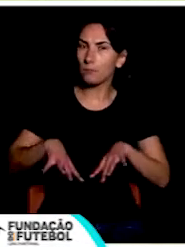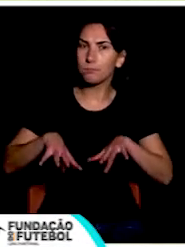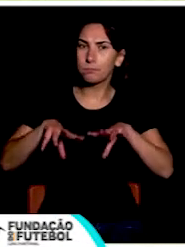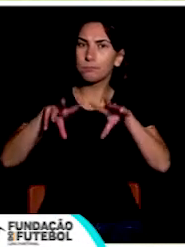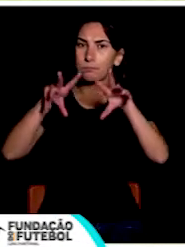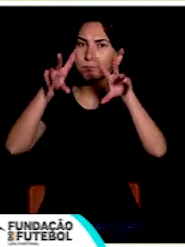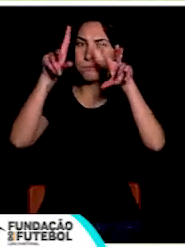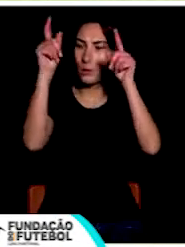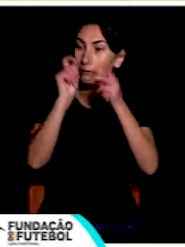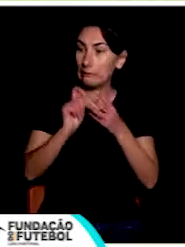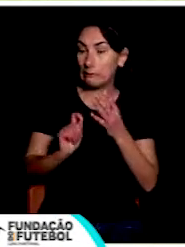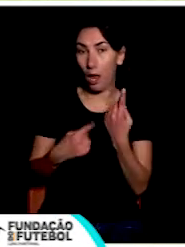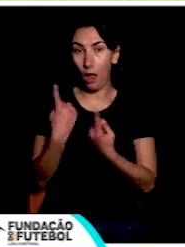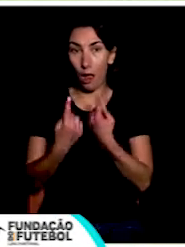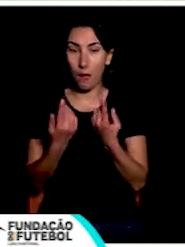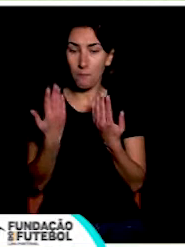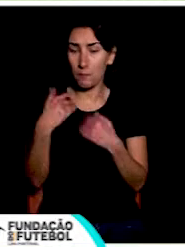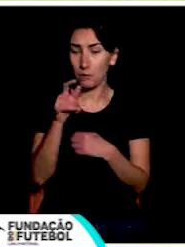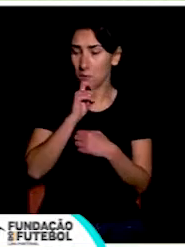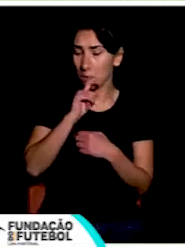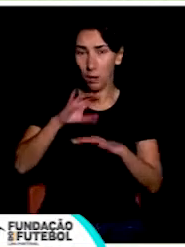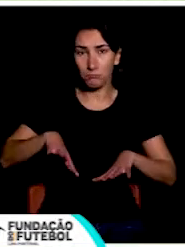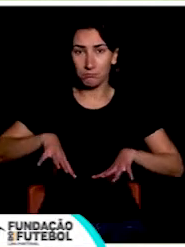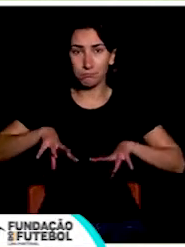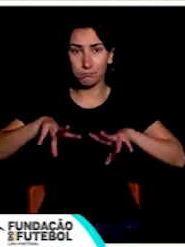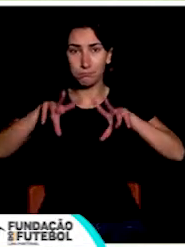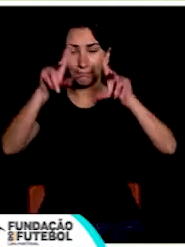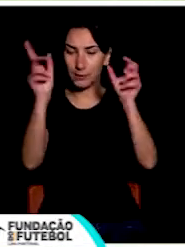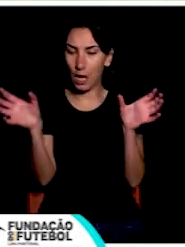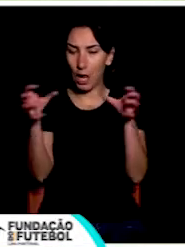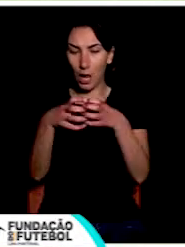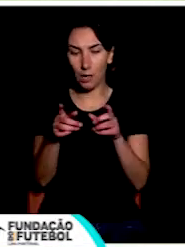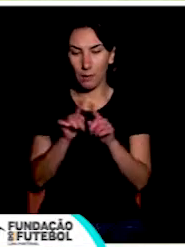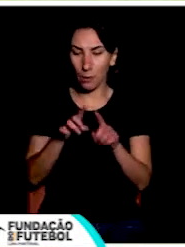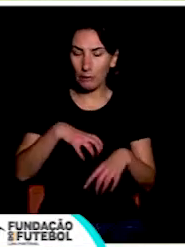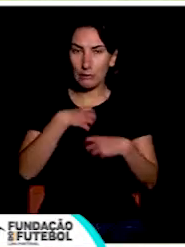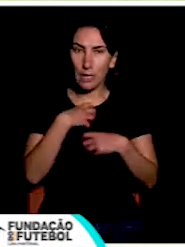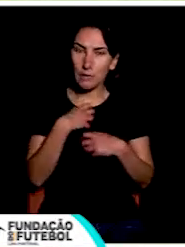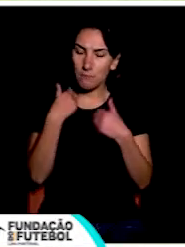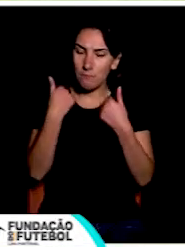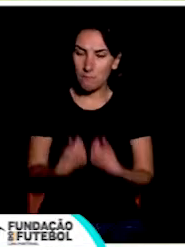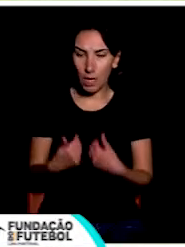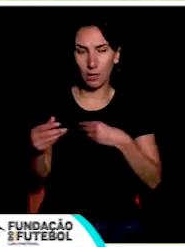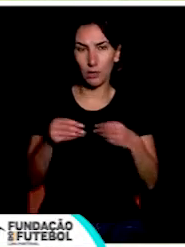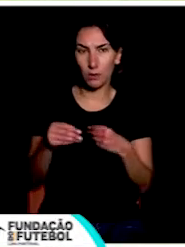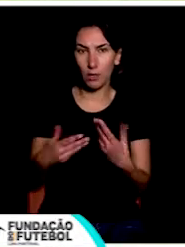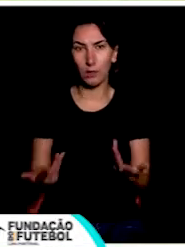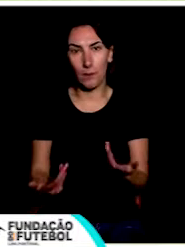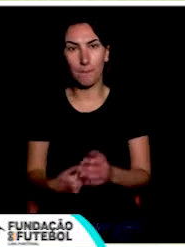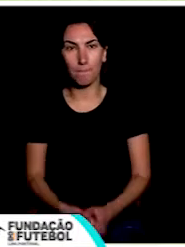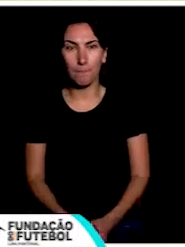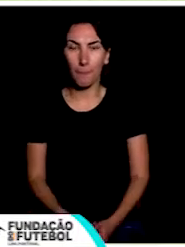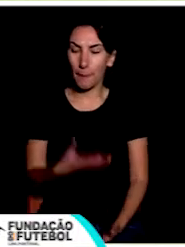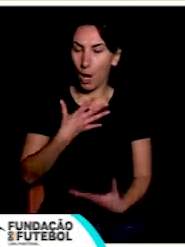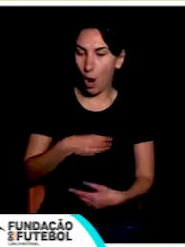tem melhorado em muitos aspectos, mas eu acho que ainda tem muita margem de evolução. A equipa sente-se confortável a jogar já, gosta de pressionar os